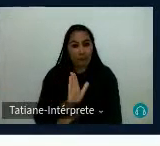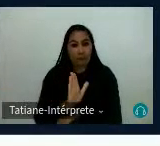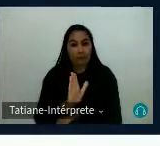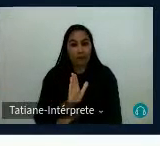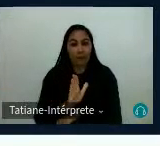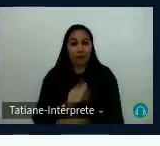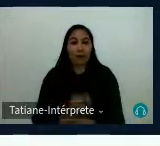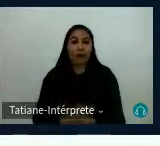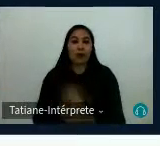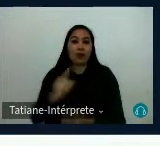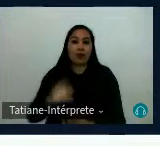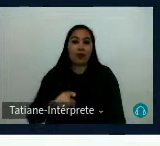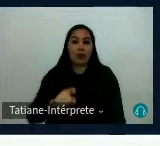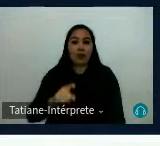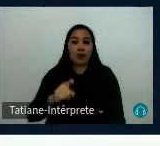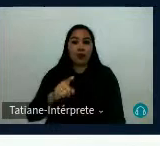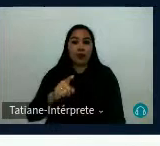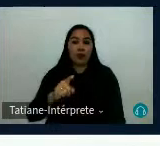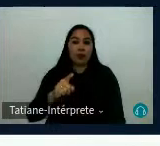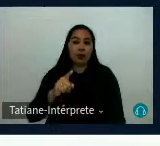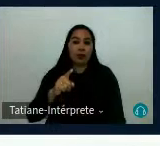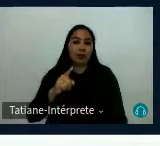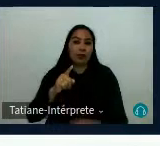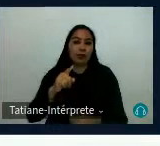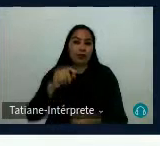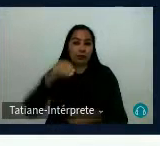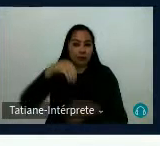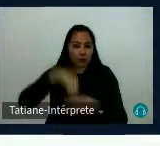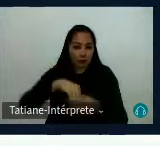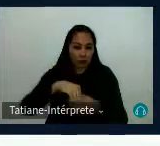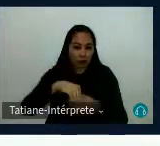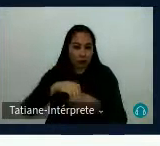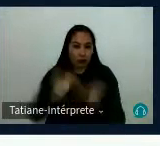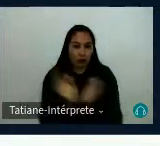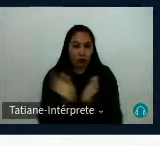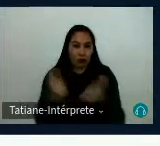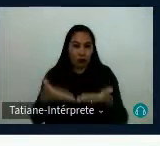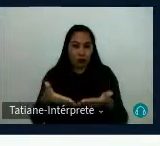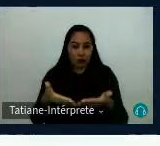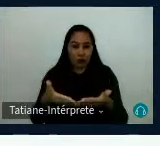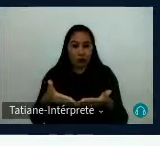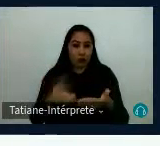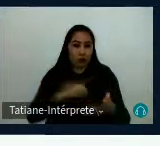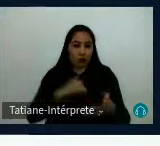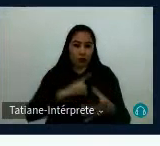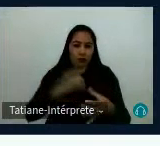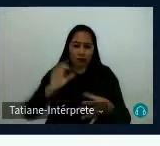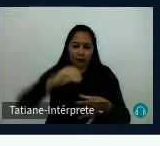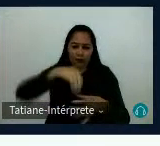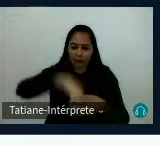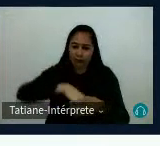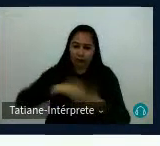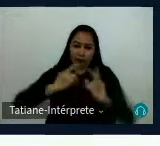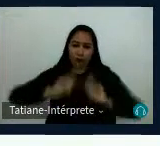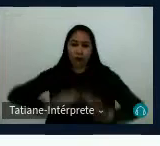que desse órgão, né, fazem parte todos esses atores, e essa política sendo aprovada, né, ela